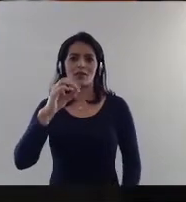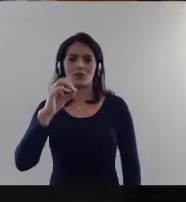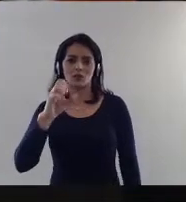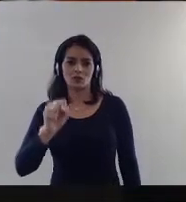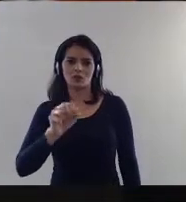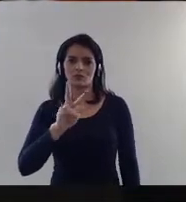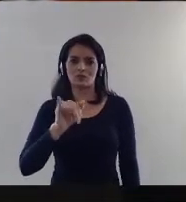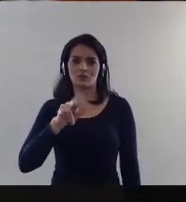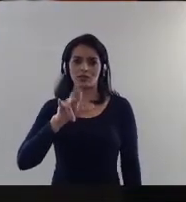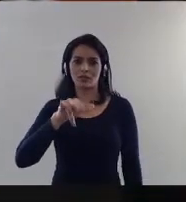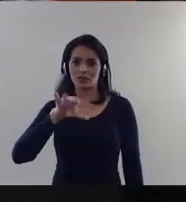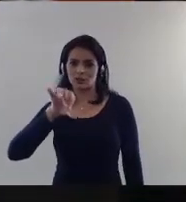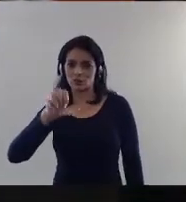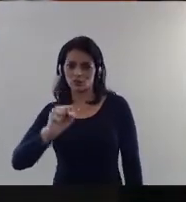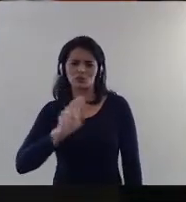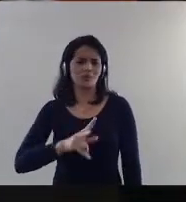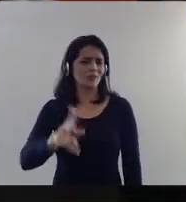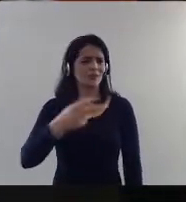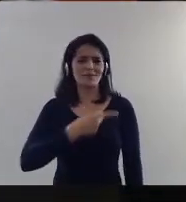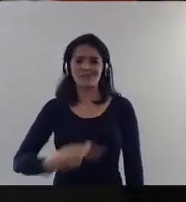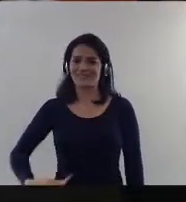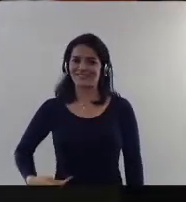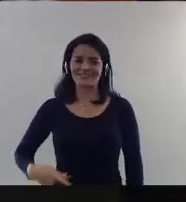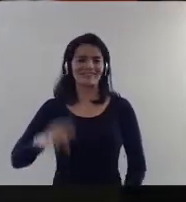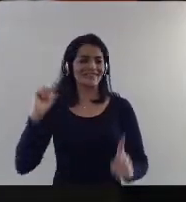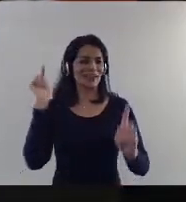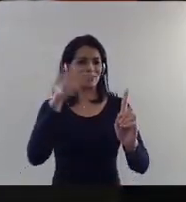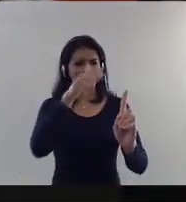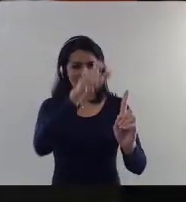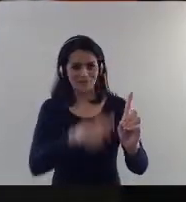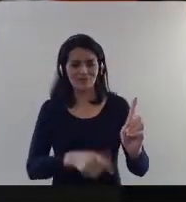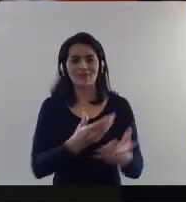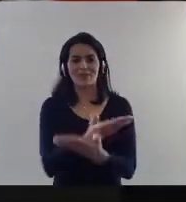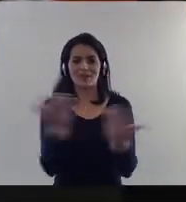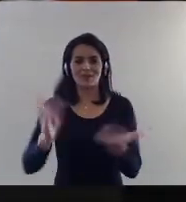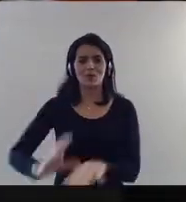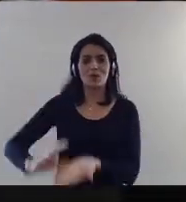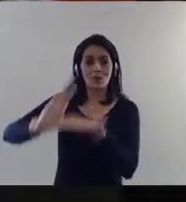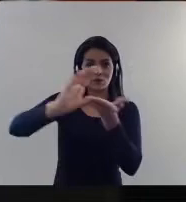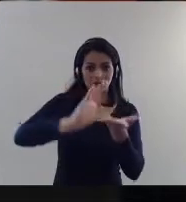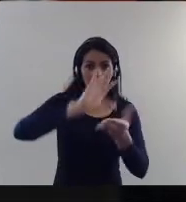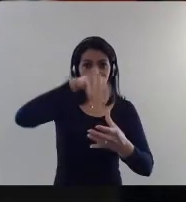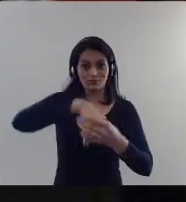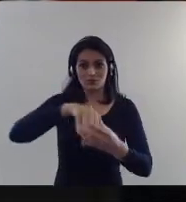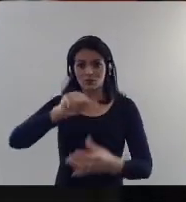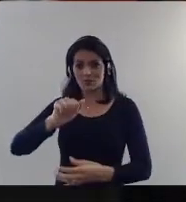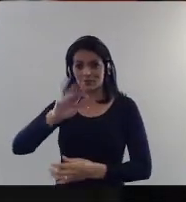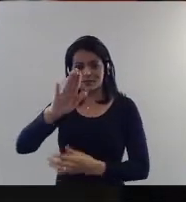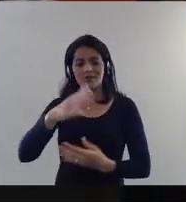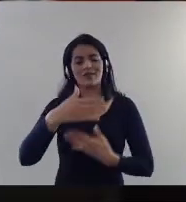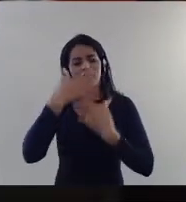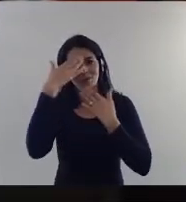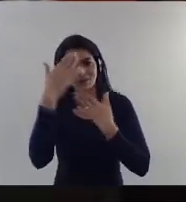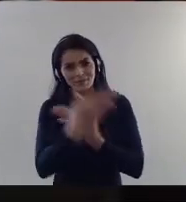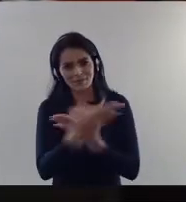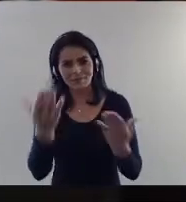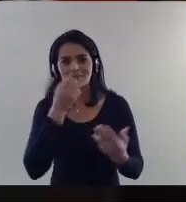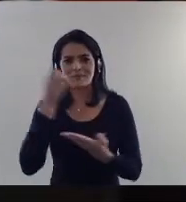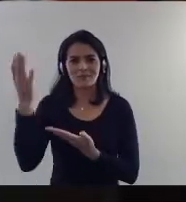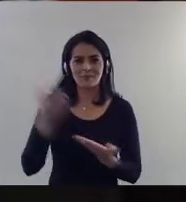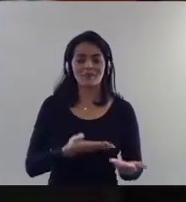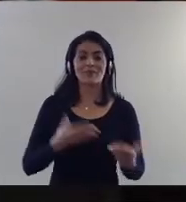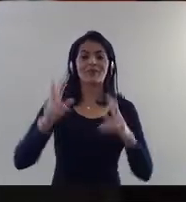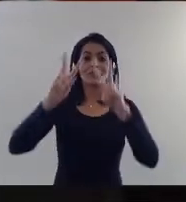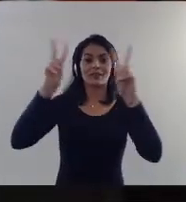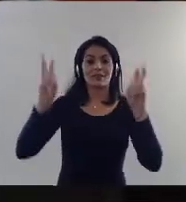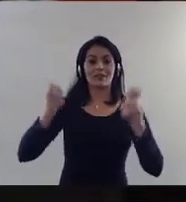Coelho, e a todos os demais membros do Conselho Federal da Ordem dos Advogados do Brasil. Estamos no painel de